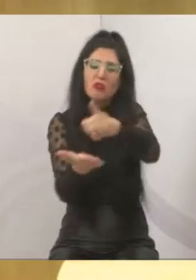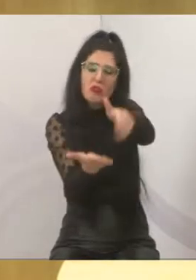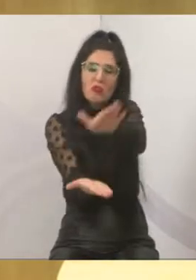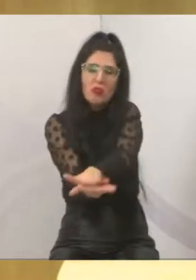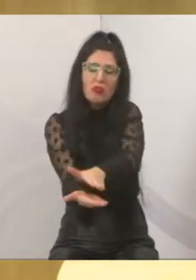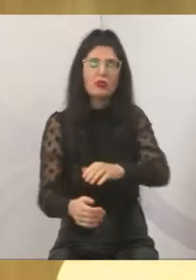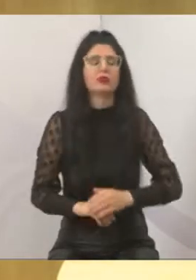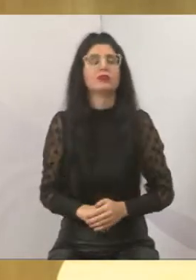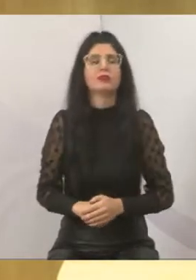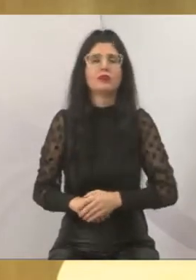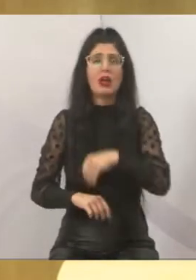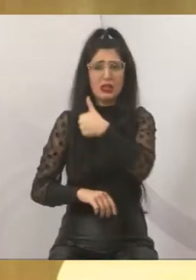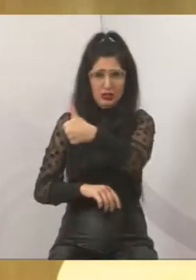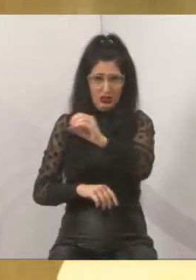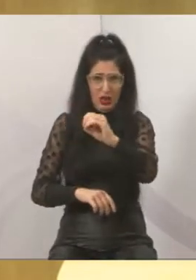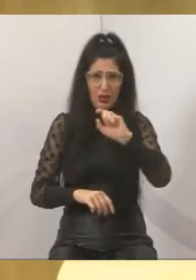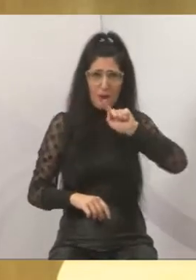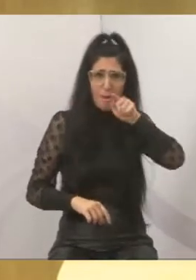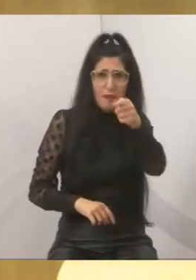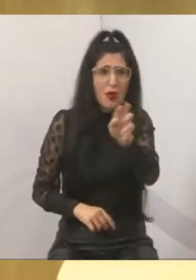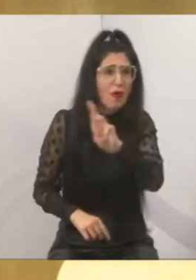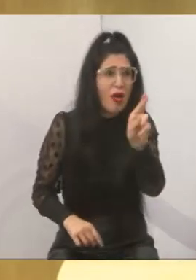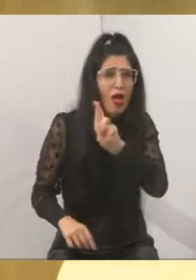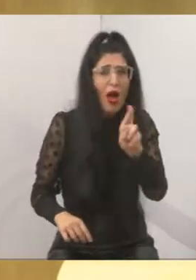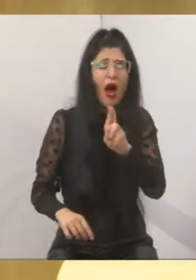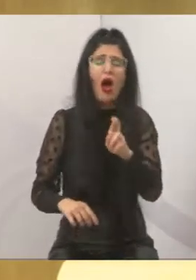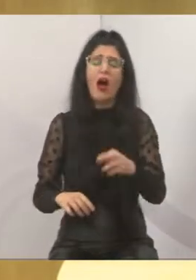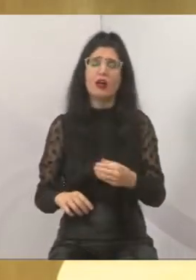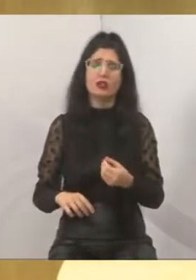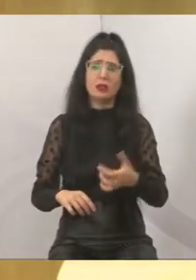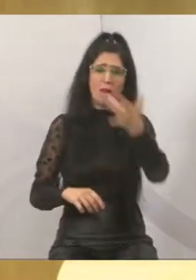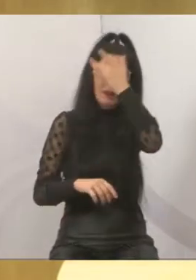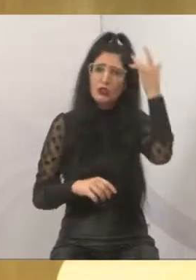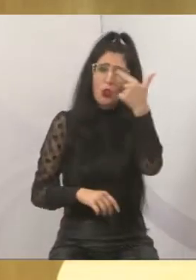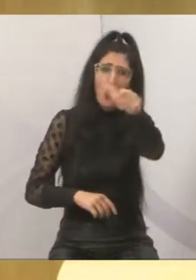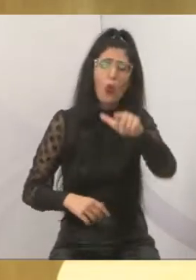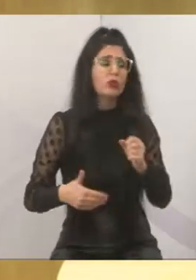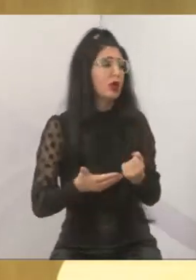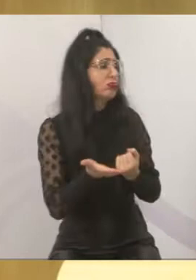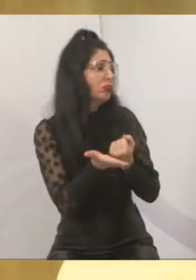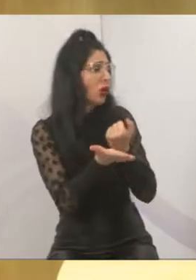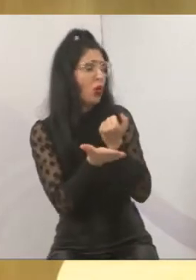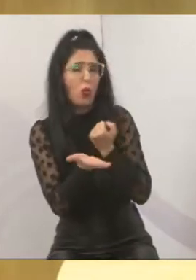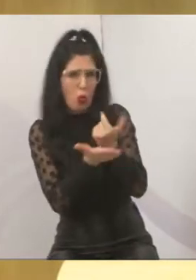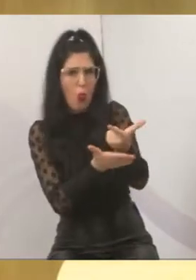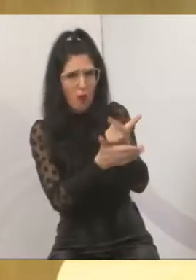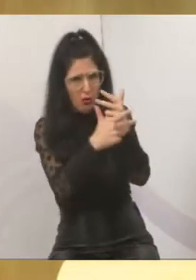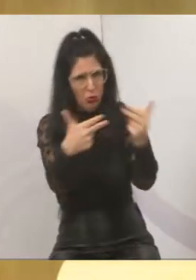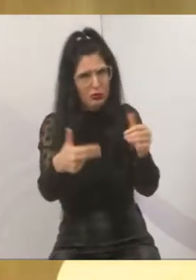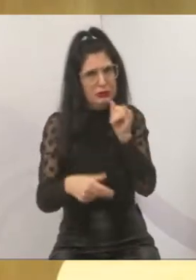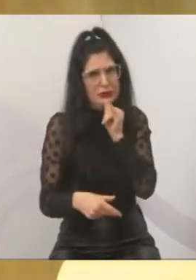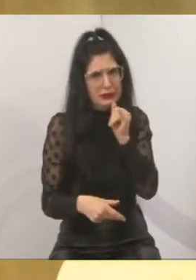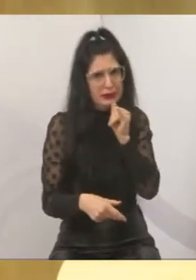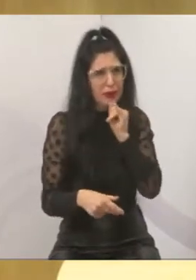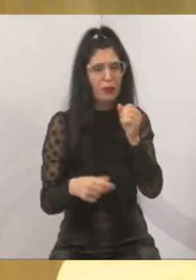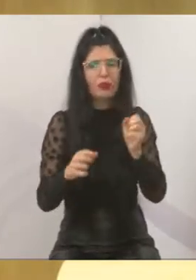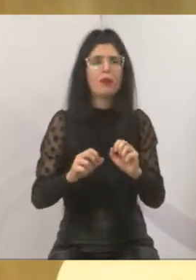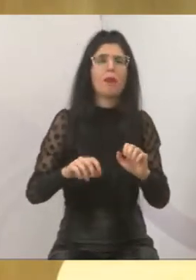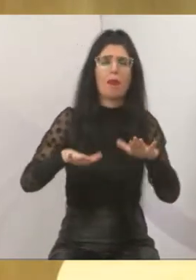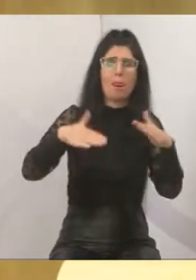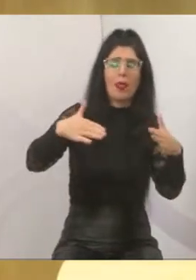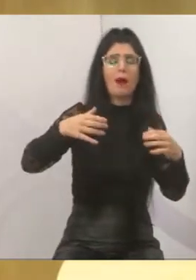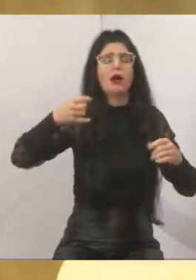nos multaram em R$10 mil, porque estava chegando um cliente sem máscara e tinha um funcionário dos 60 que tinha baixado a